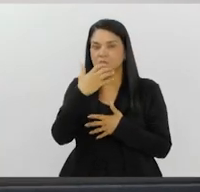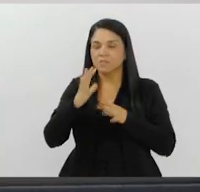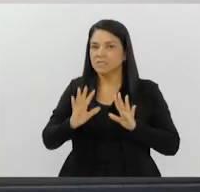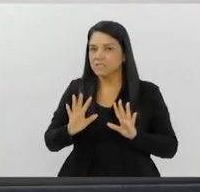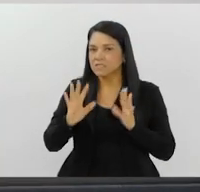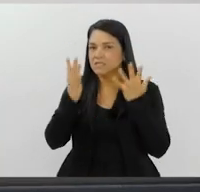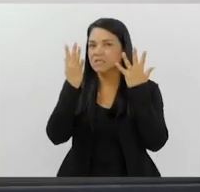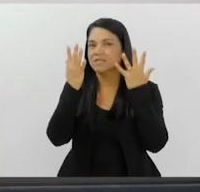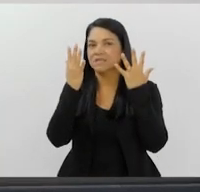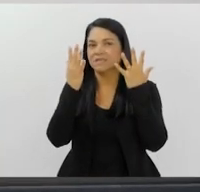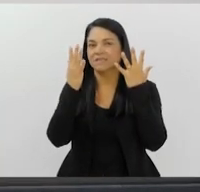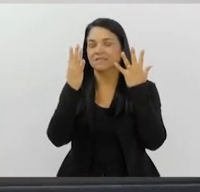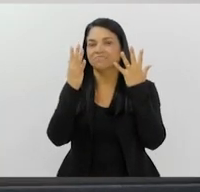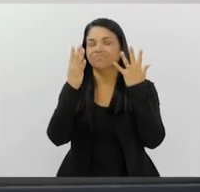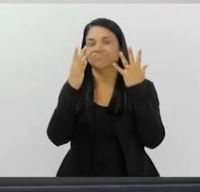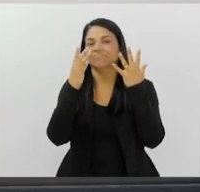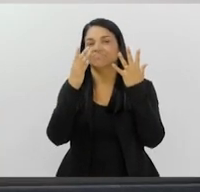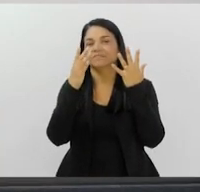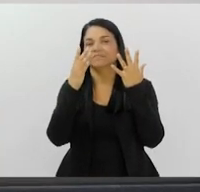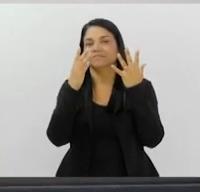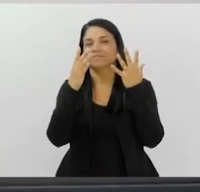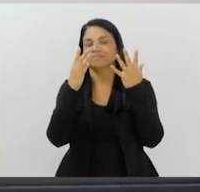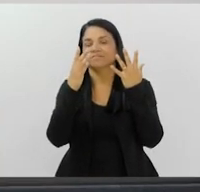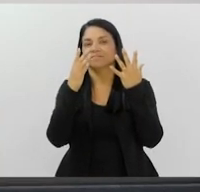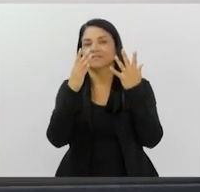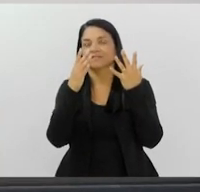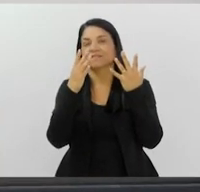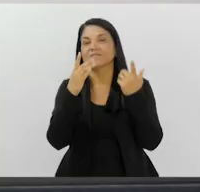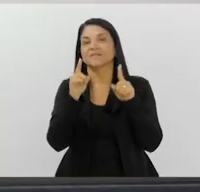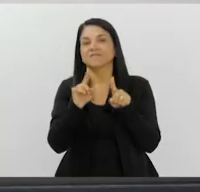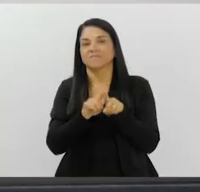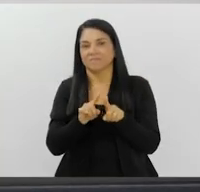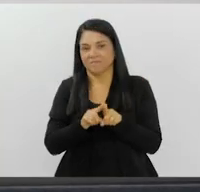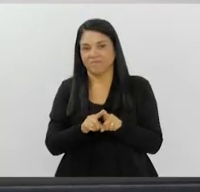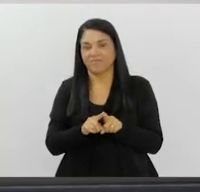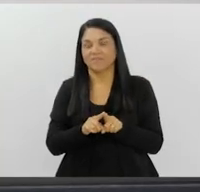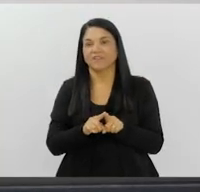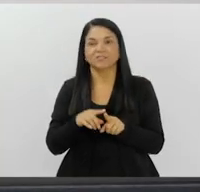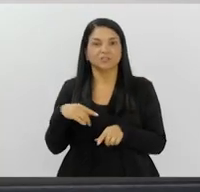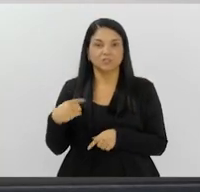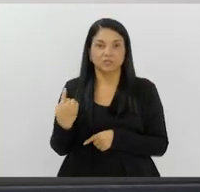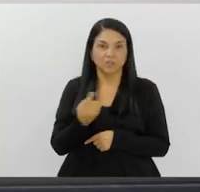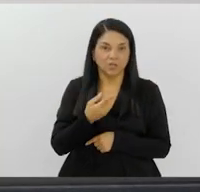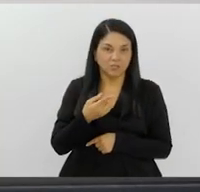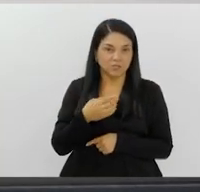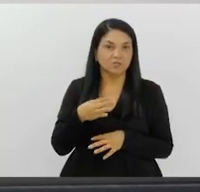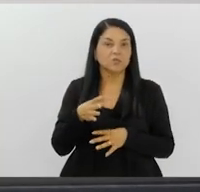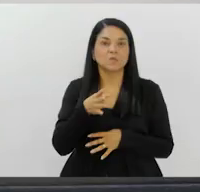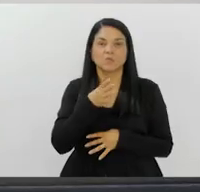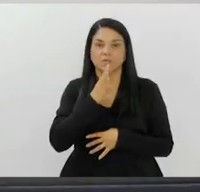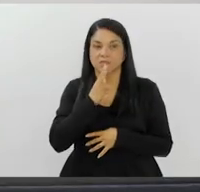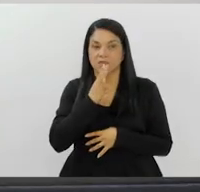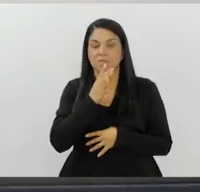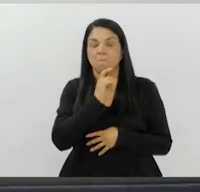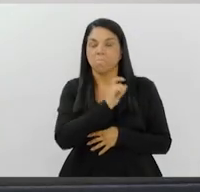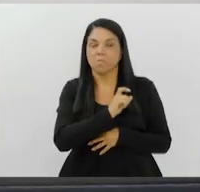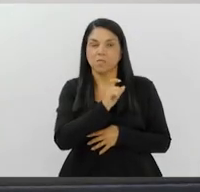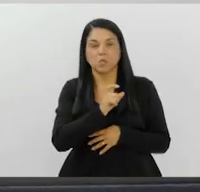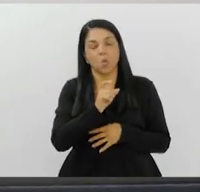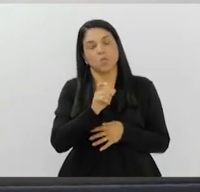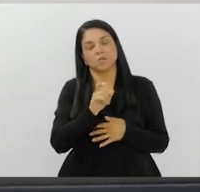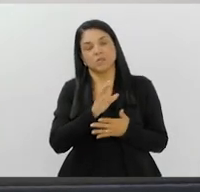eh esse fato e que eh é de todos conhecido embora muitos não conheçam a